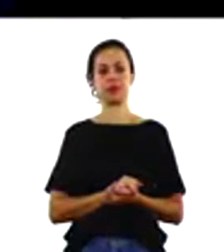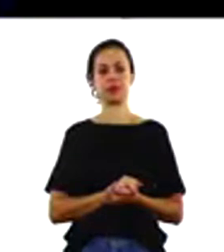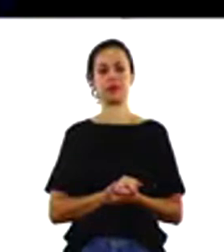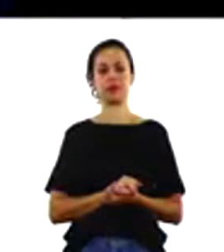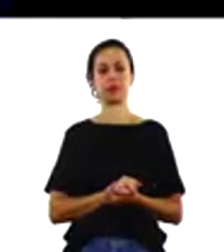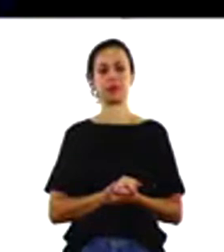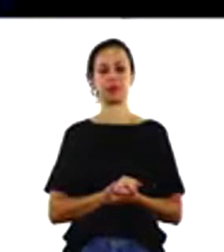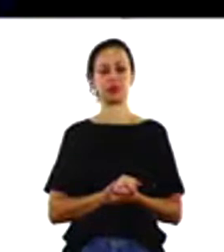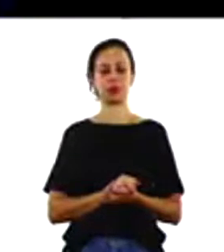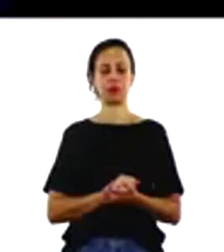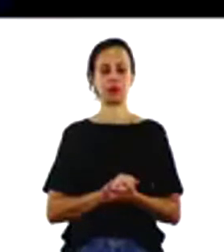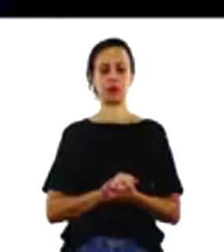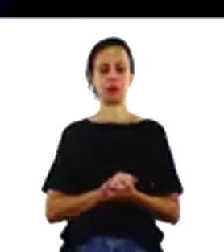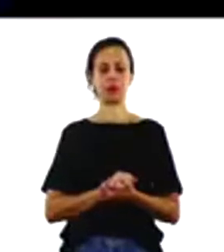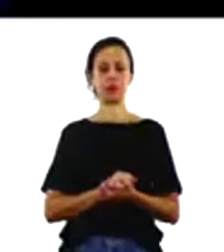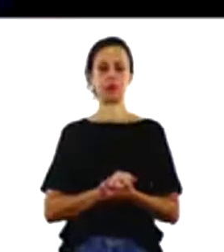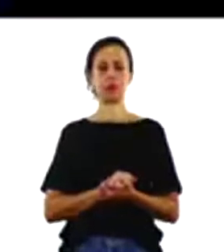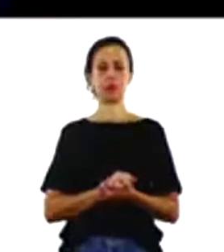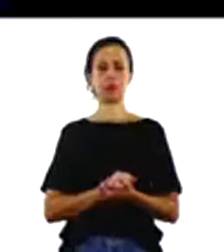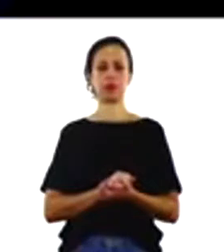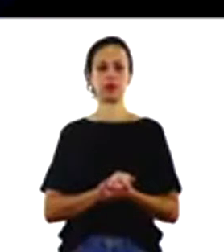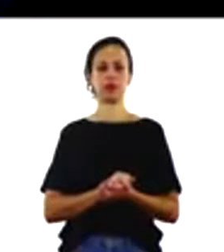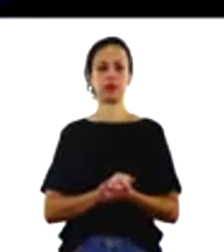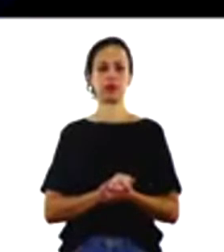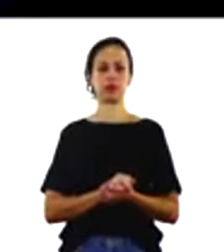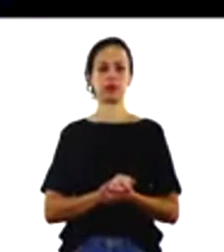Assim nos diz a palavra do Senhor.